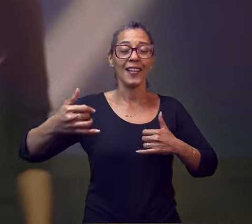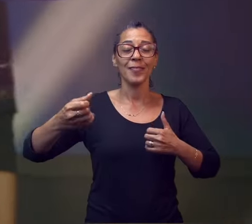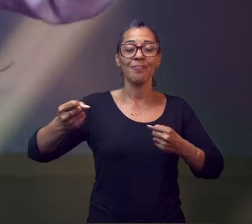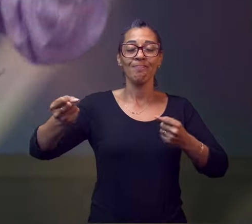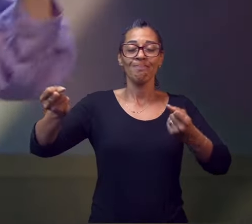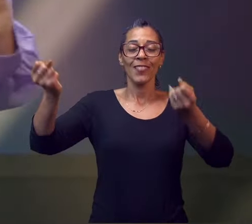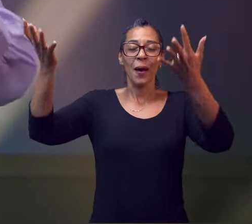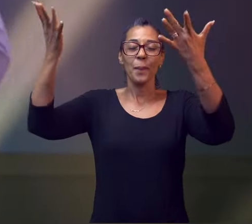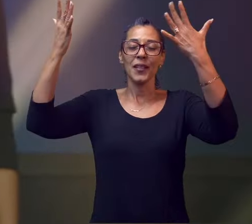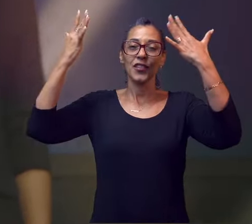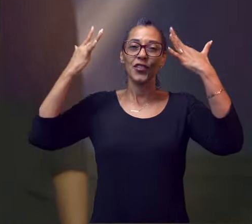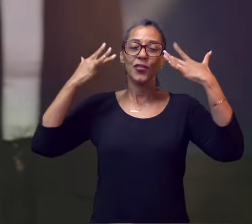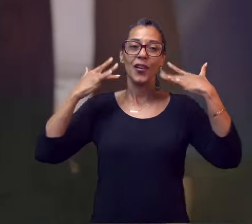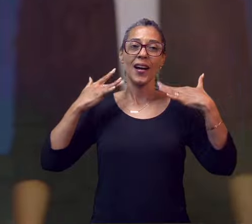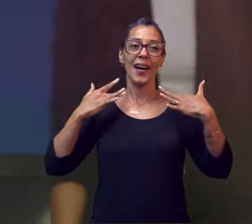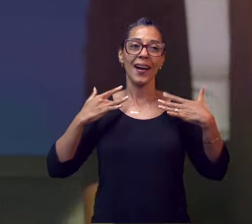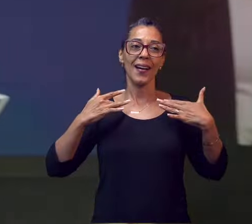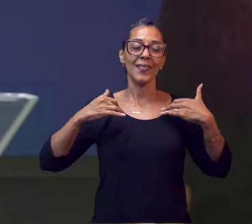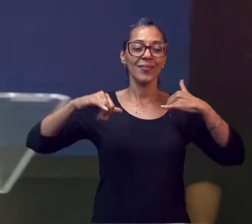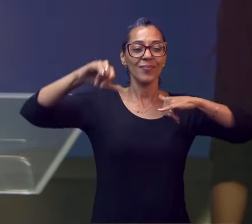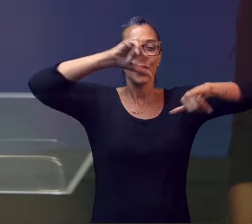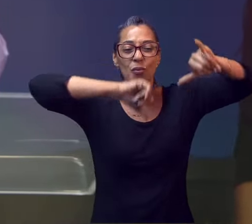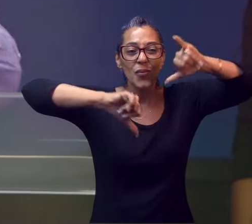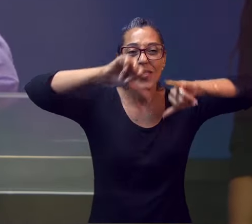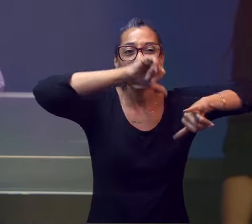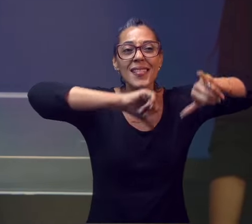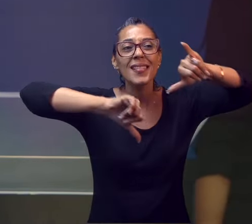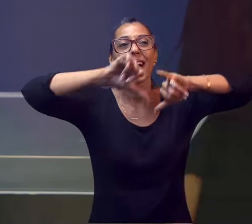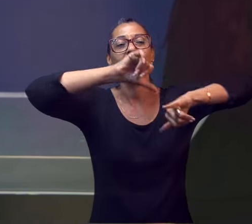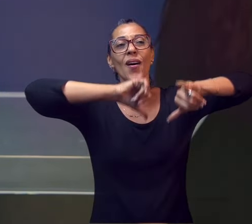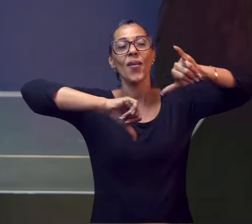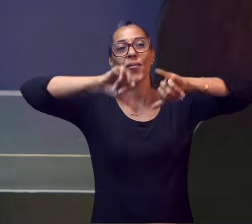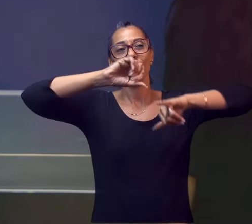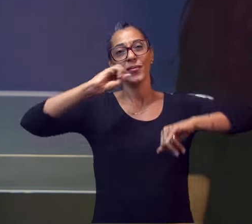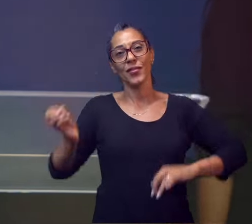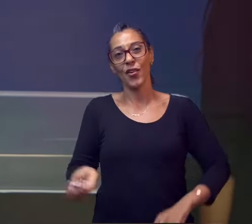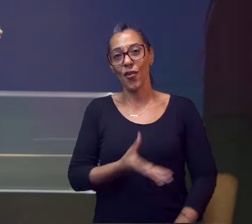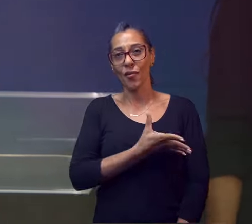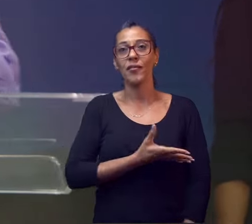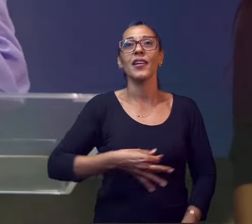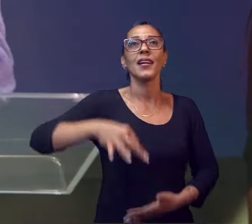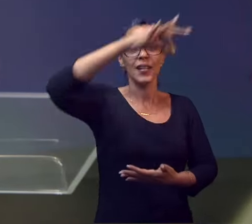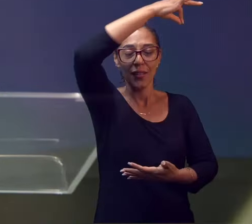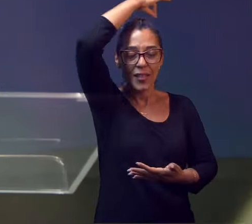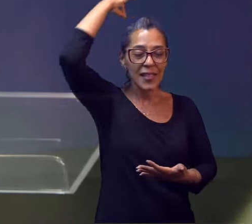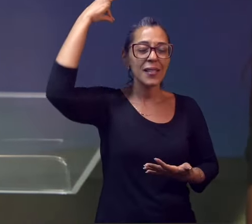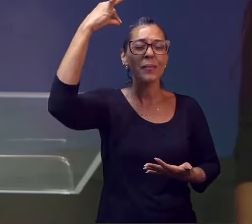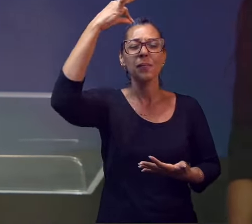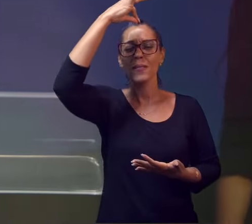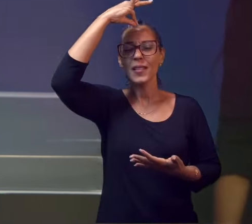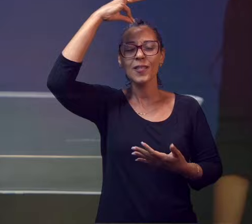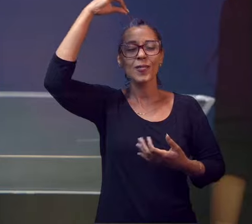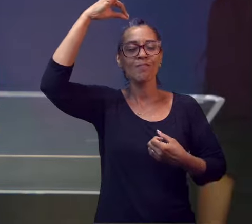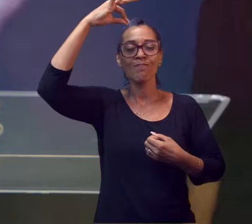Espírito Santo do Senhor Hoje é noite de comemoração